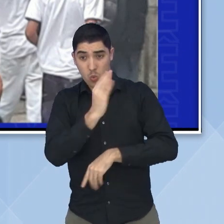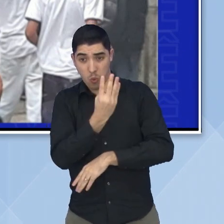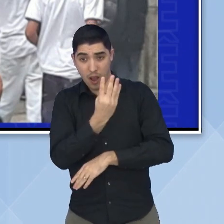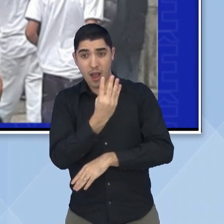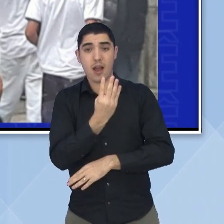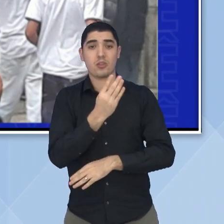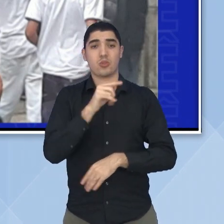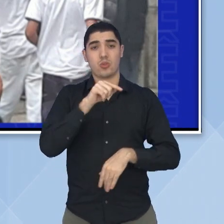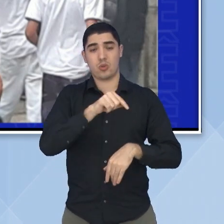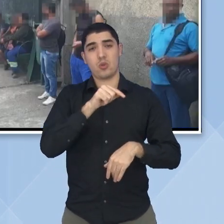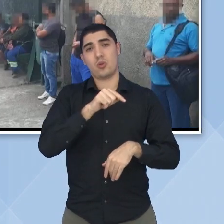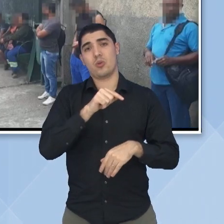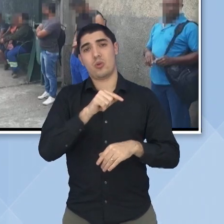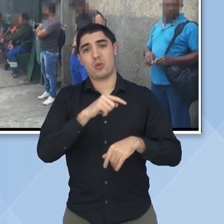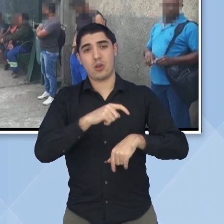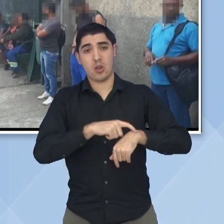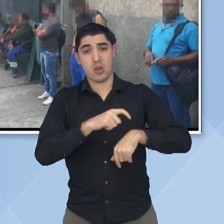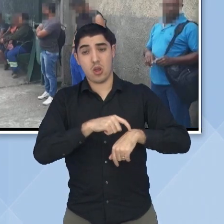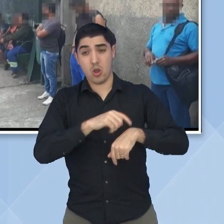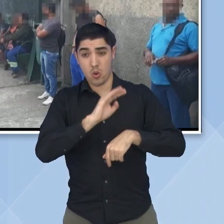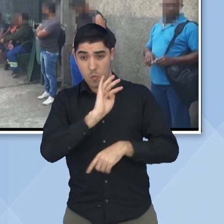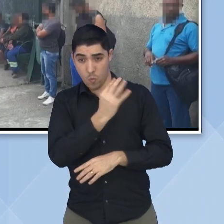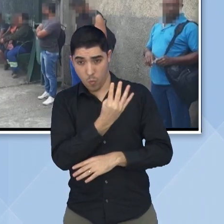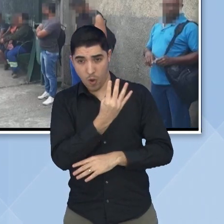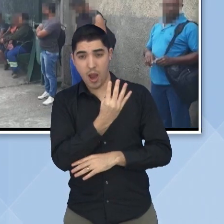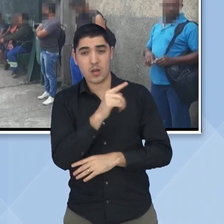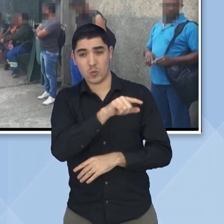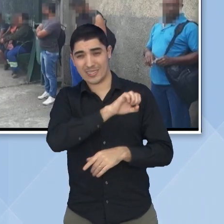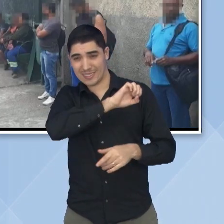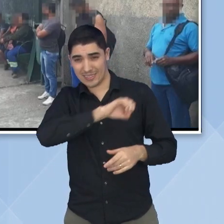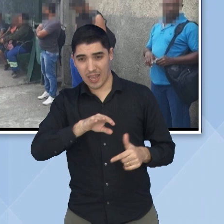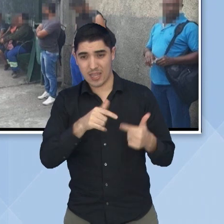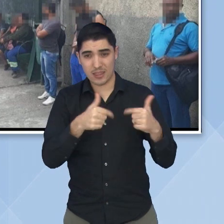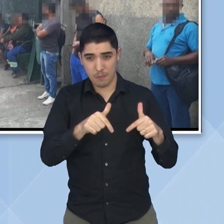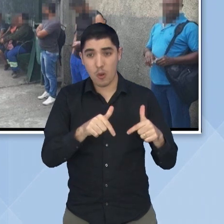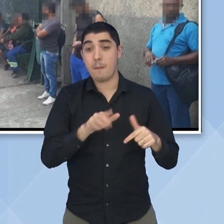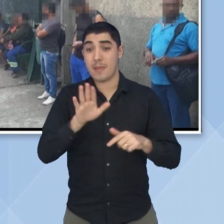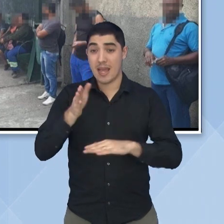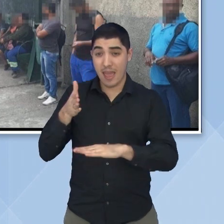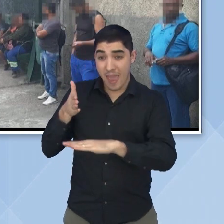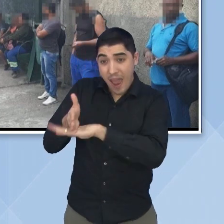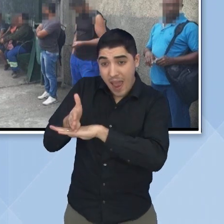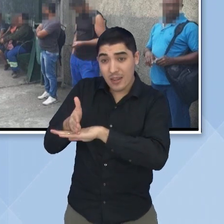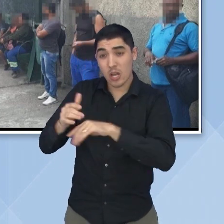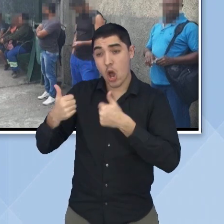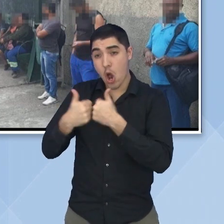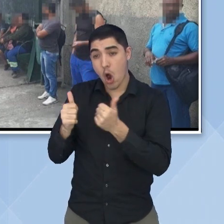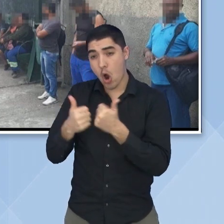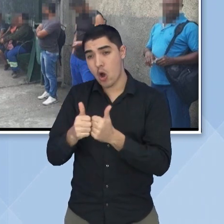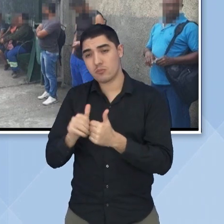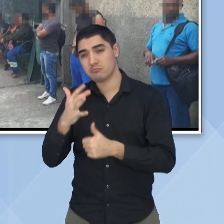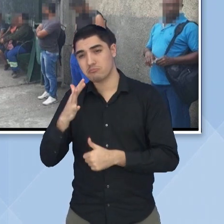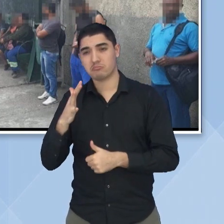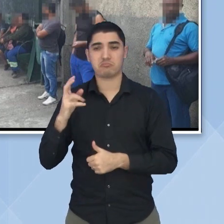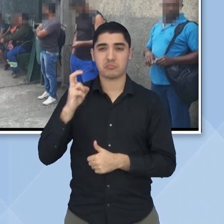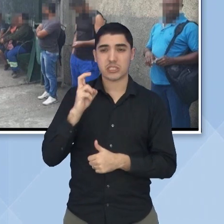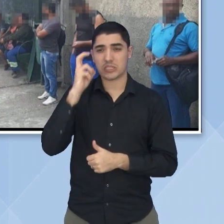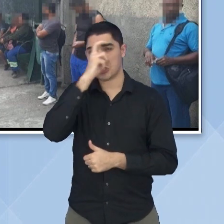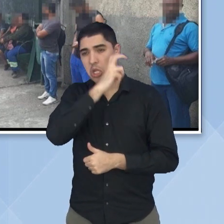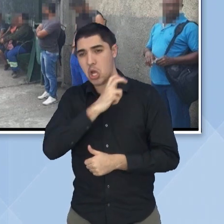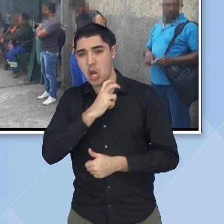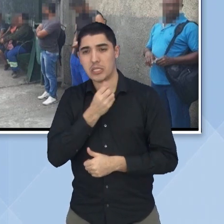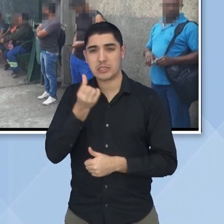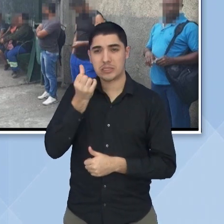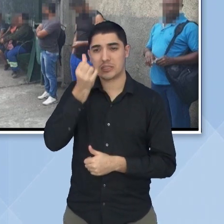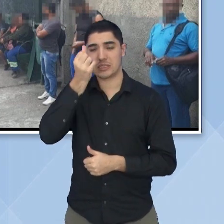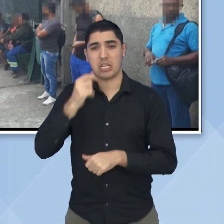no, embarcar no ônibus, se conseguir, porque é muita gente que está parada lá sem ônibus, uma hora e pouco depois.